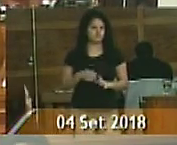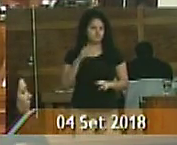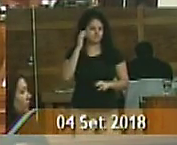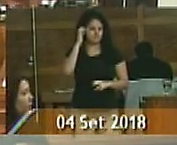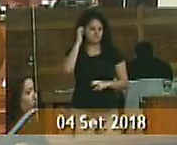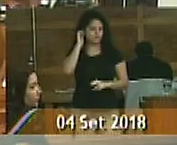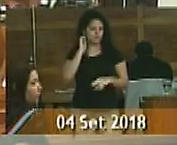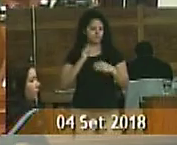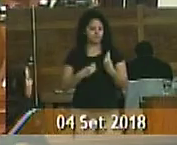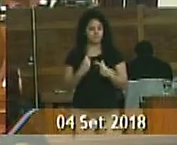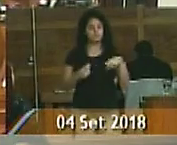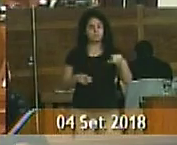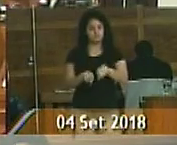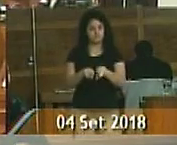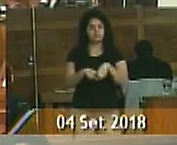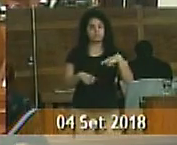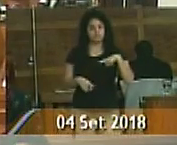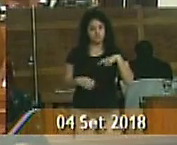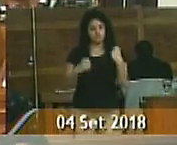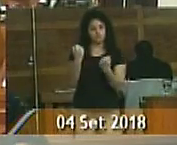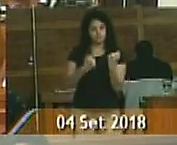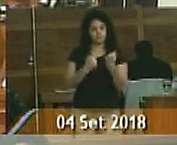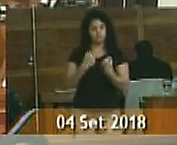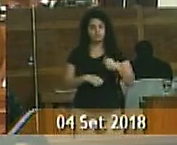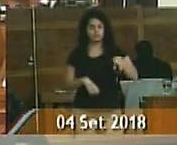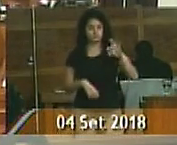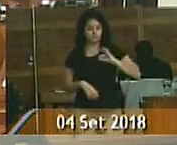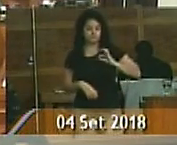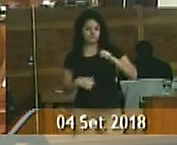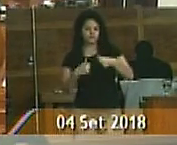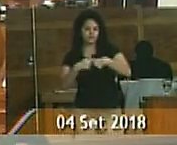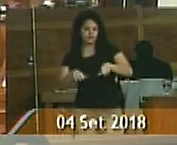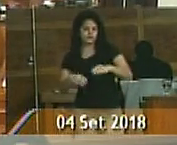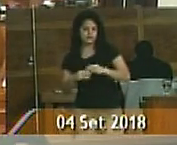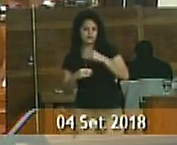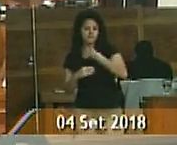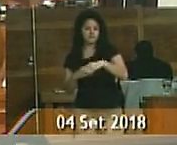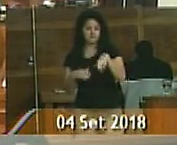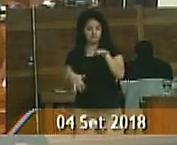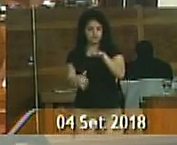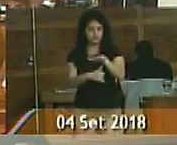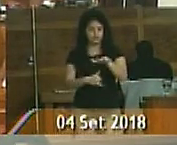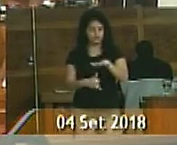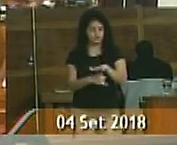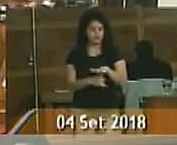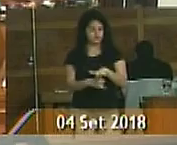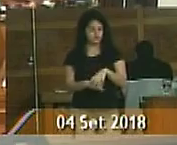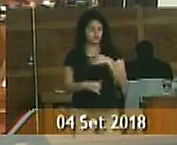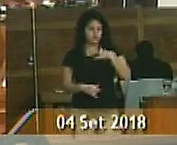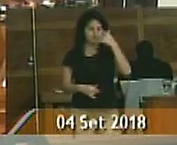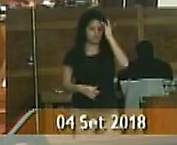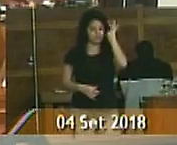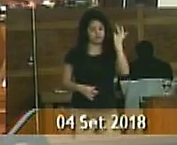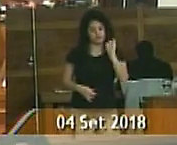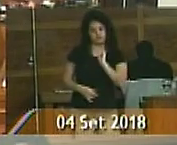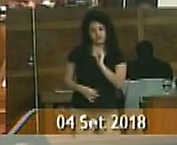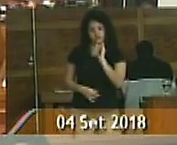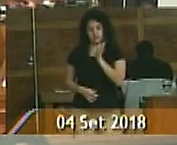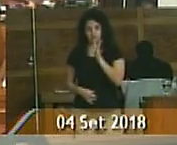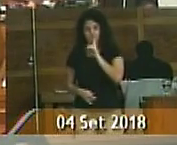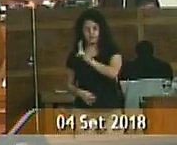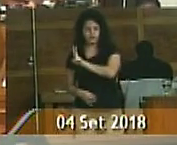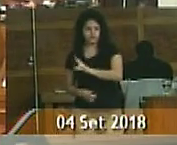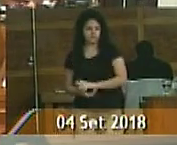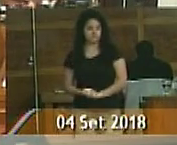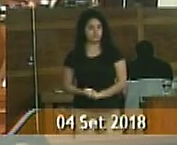Como também tem uma viatura do PROEX que fica na entrada da usina. Não sei se Vossa Excelência já viu. Já viu,